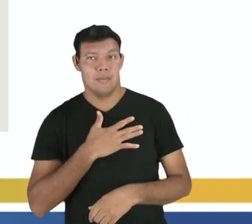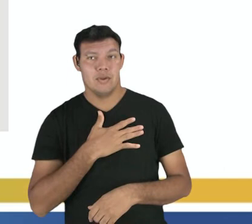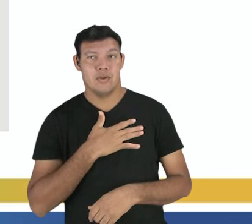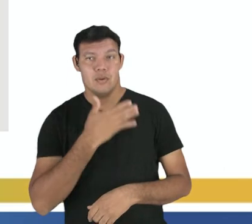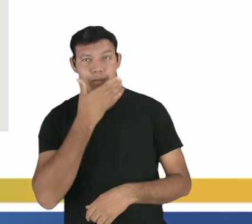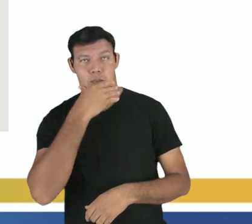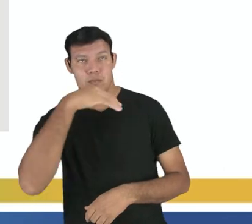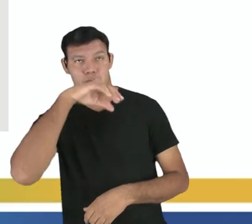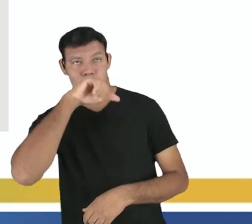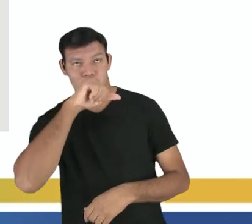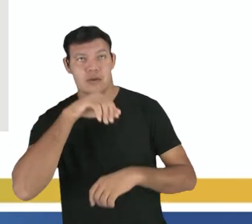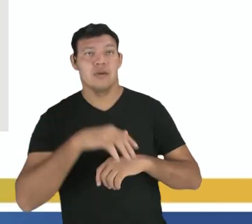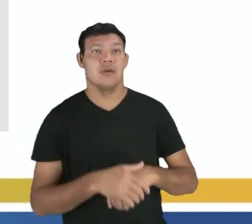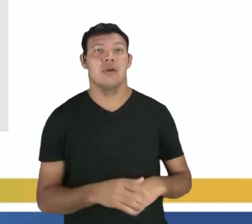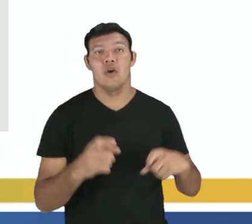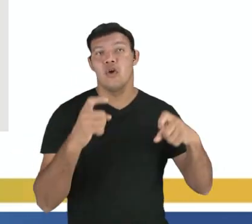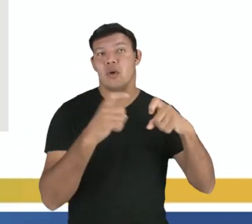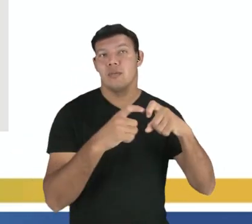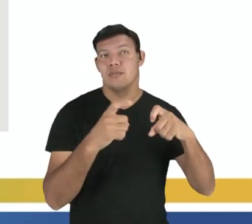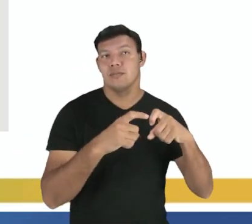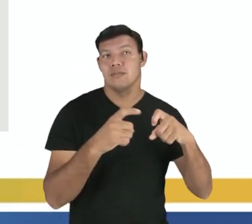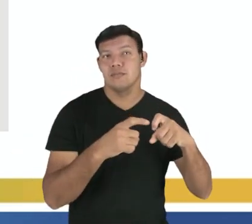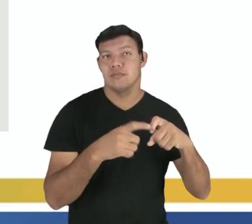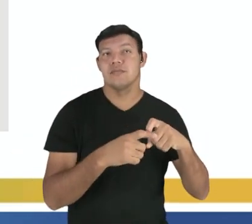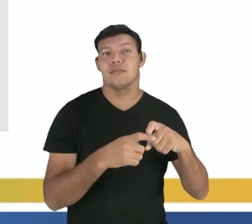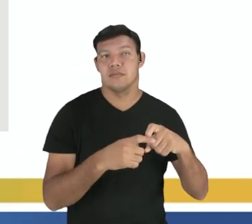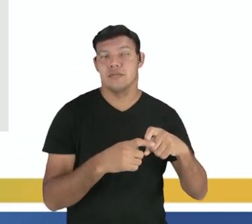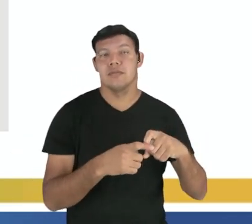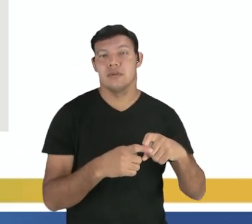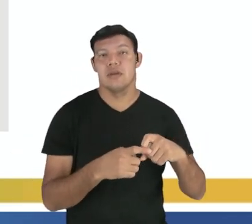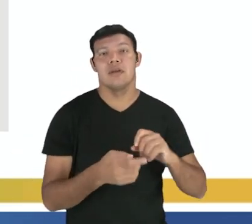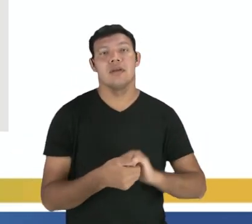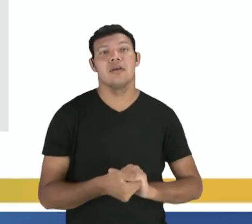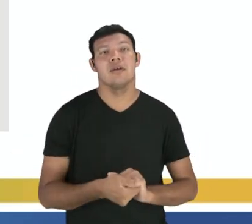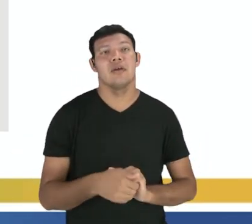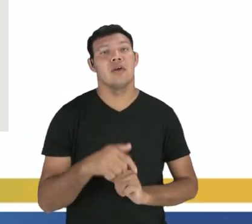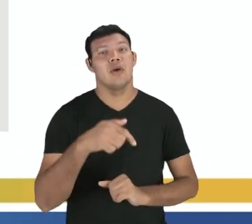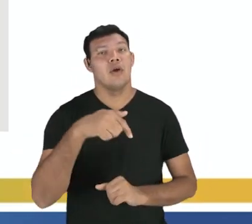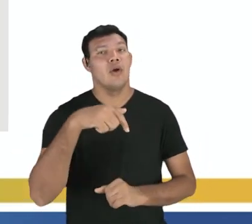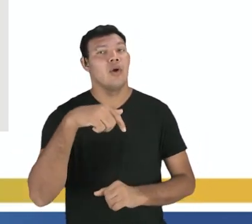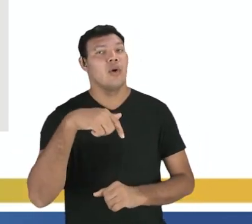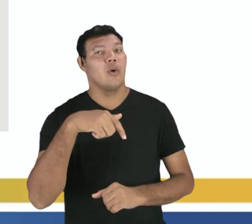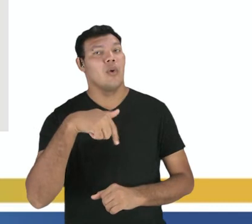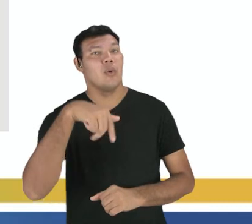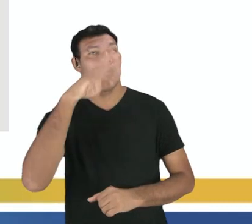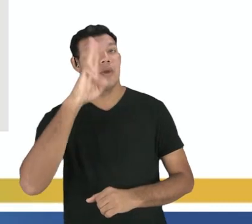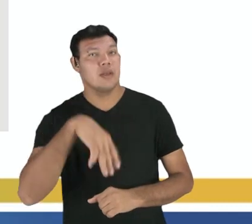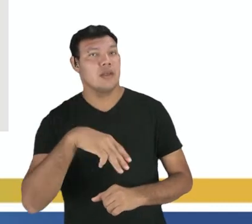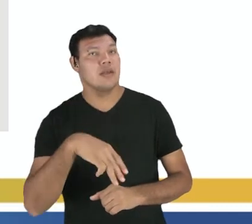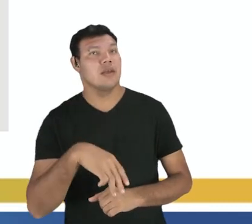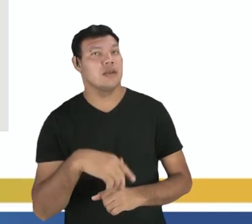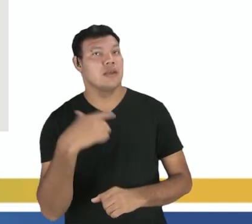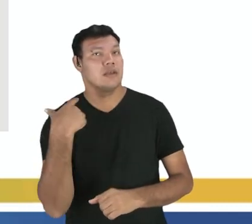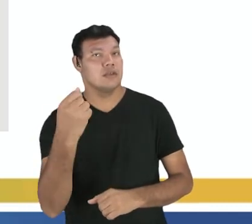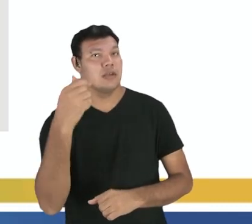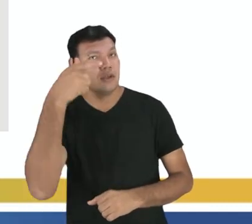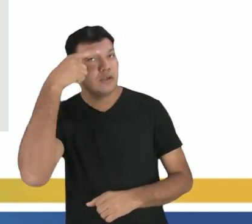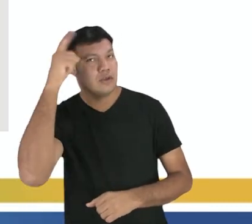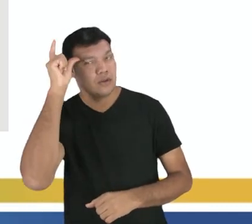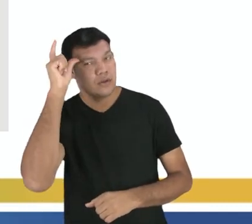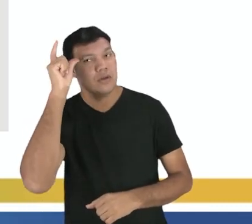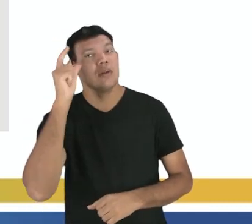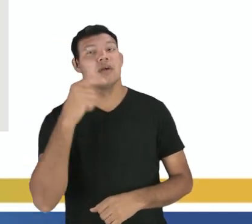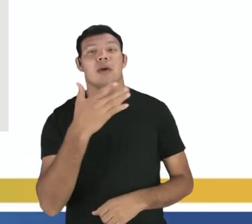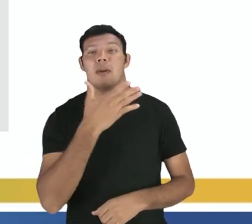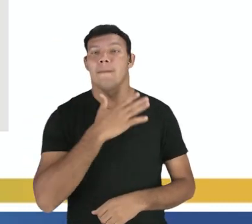correto o seu uso. O médico de quem falo é meu pai. Fala de quem? Do médico, por isso que vem esse de, né? E esse quem